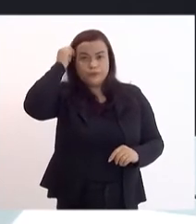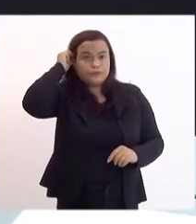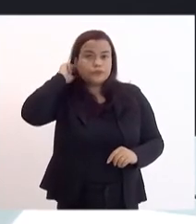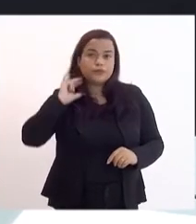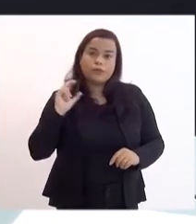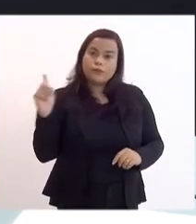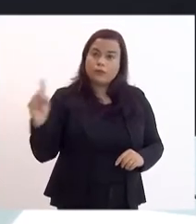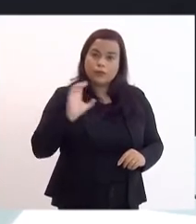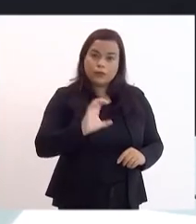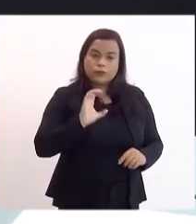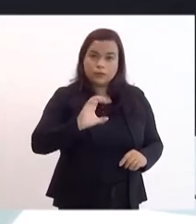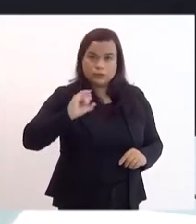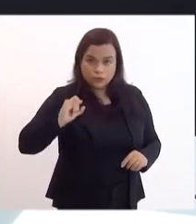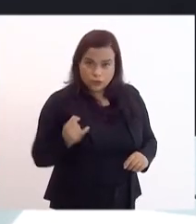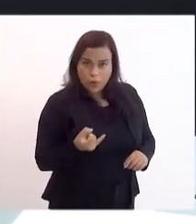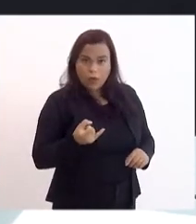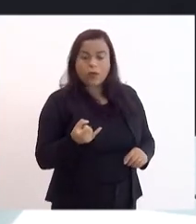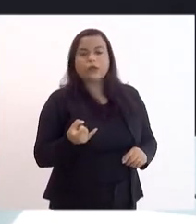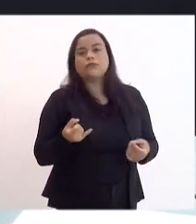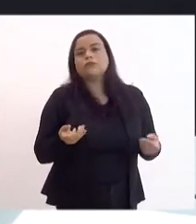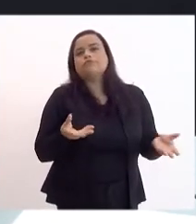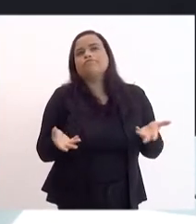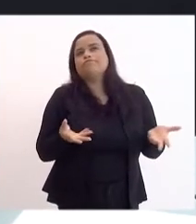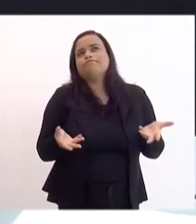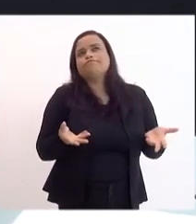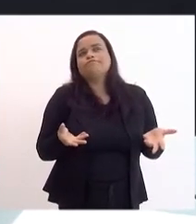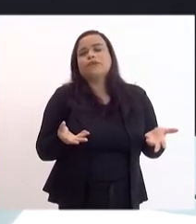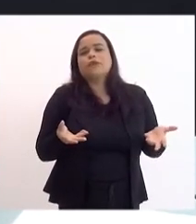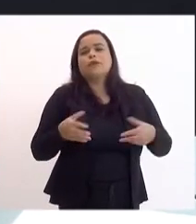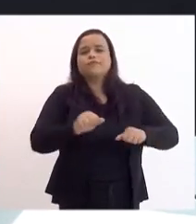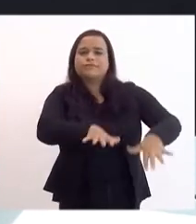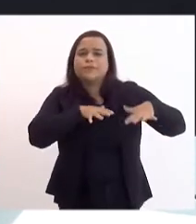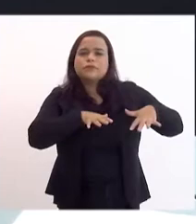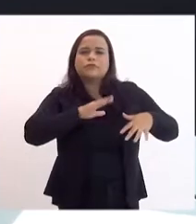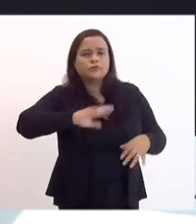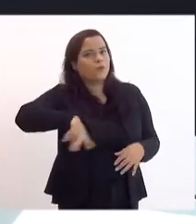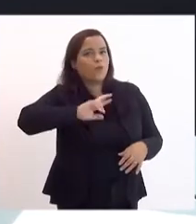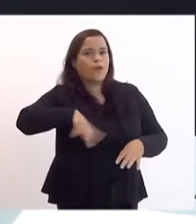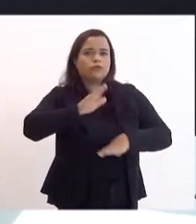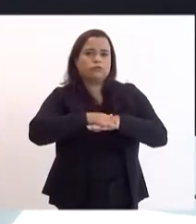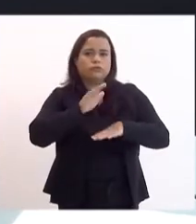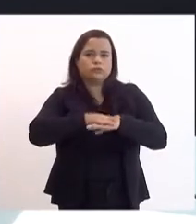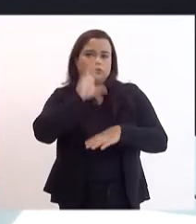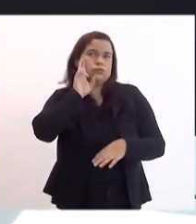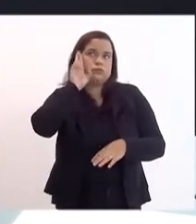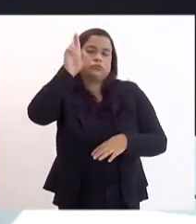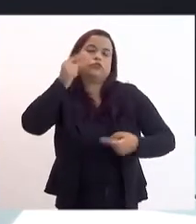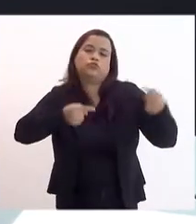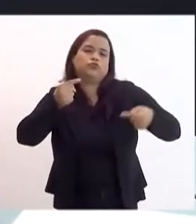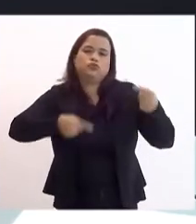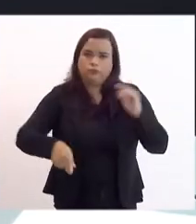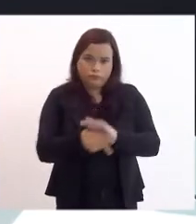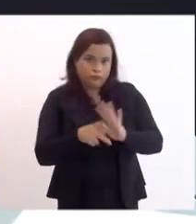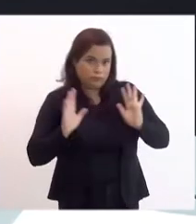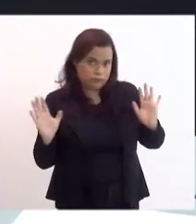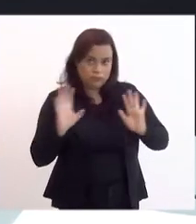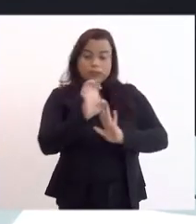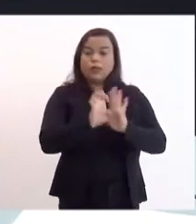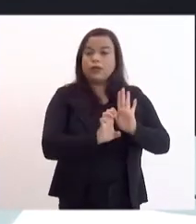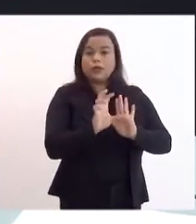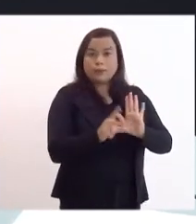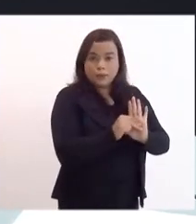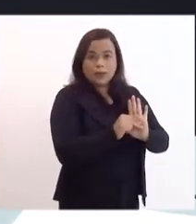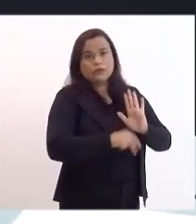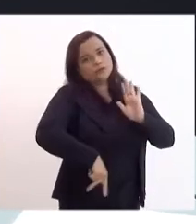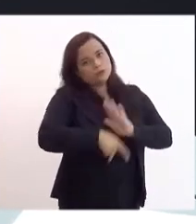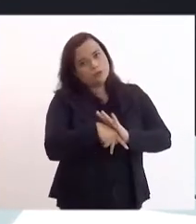CCJ não é o plenário para discutir essa questão, que emendas a relatório